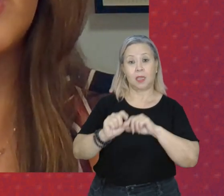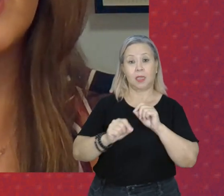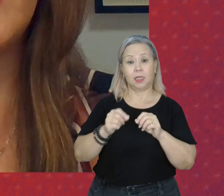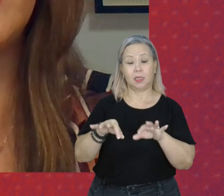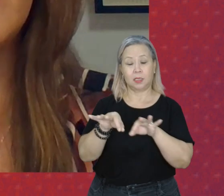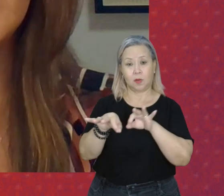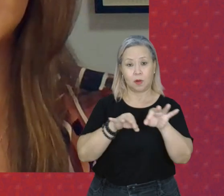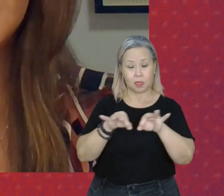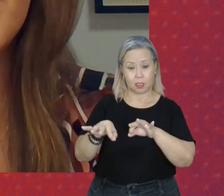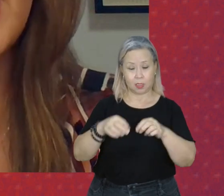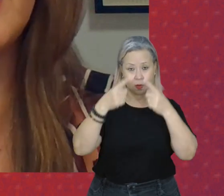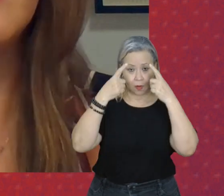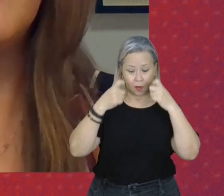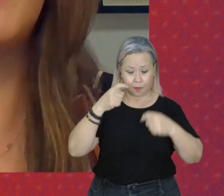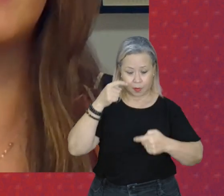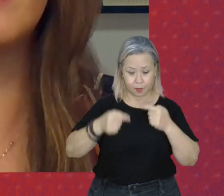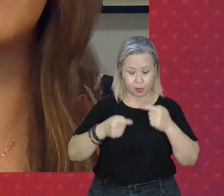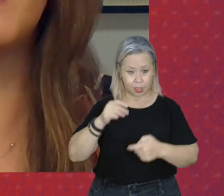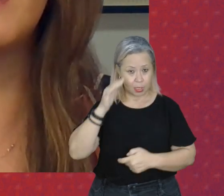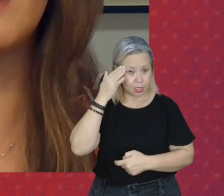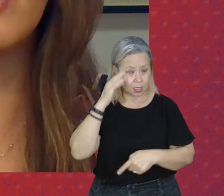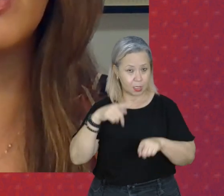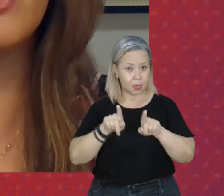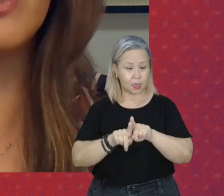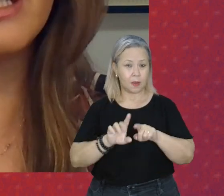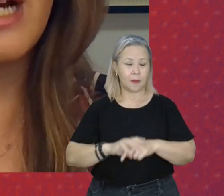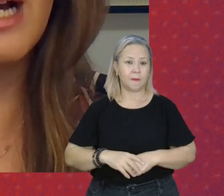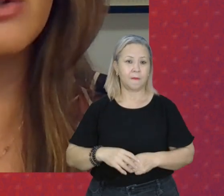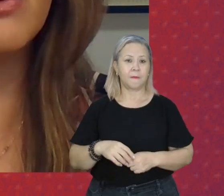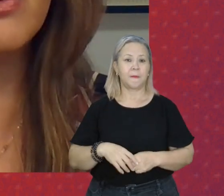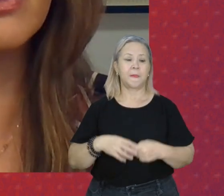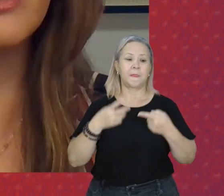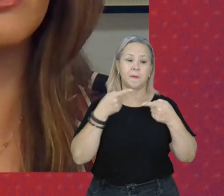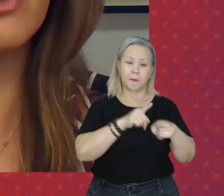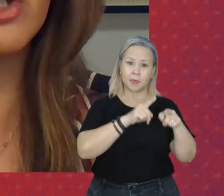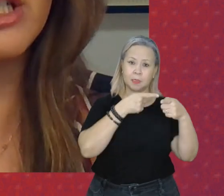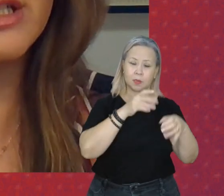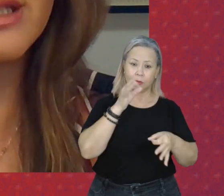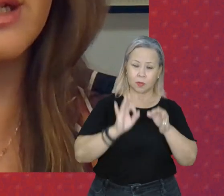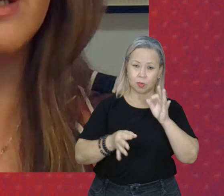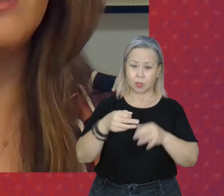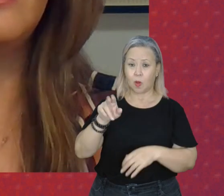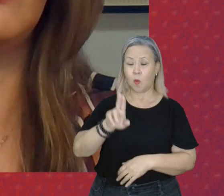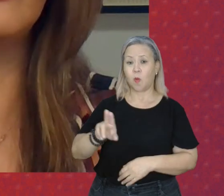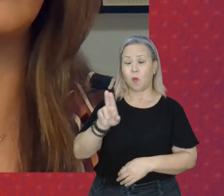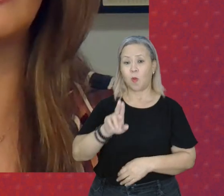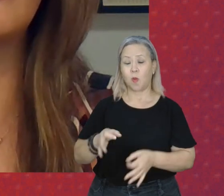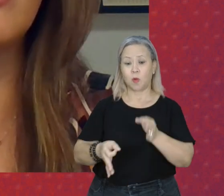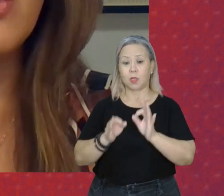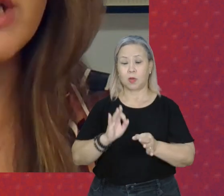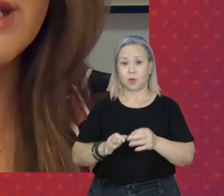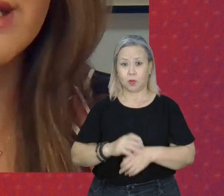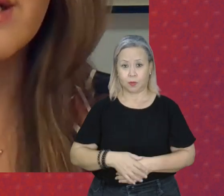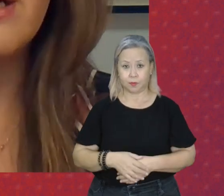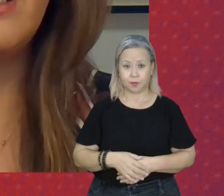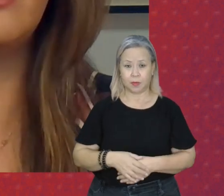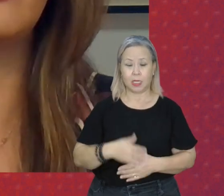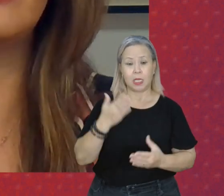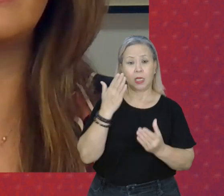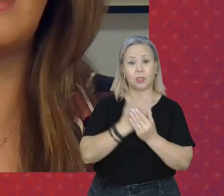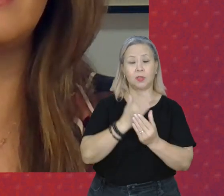violência política, entendeu-se que também perseguições judiciais, o uso da justiça, né, o uso de